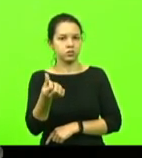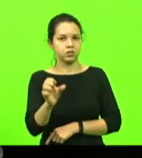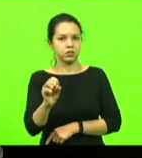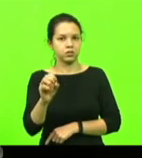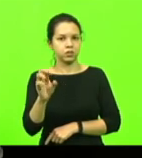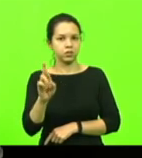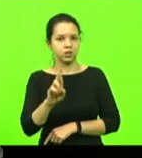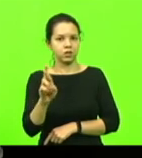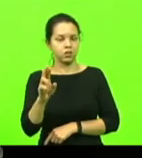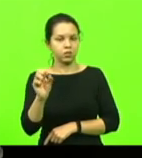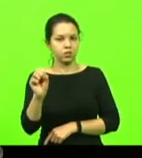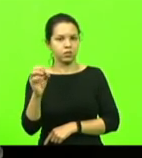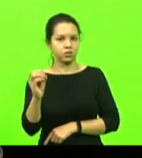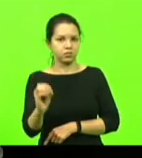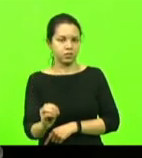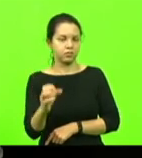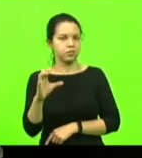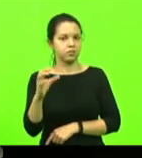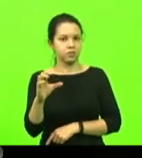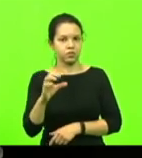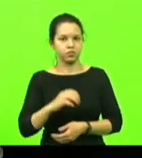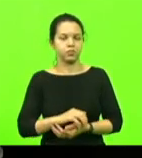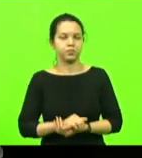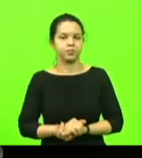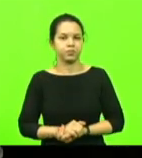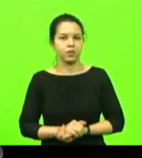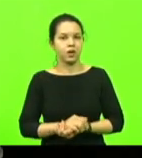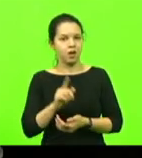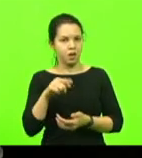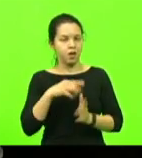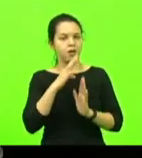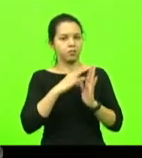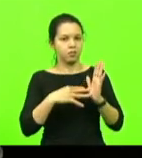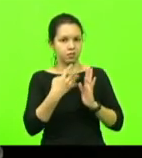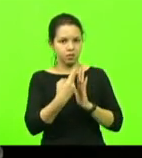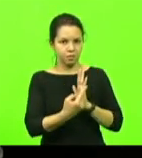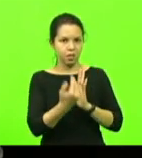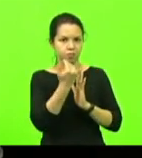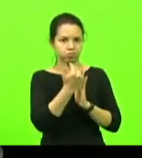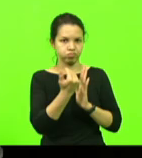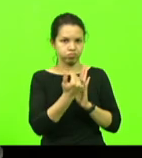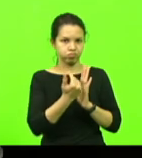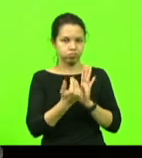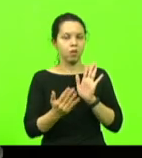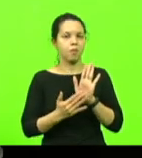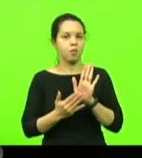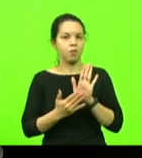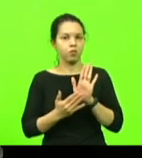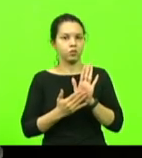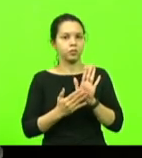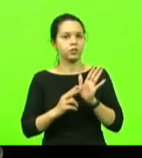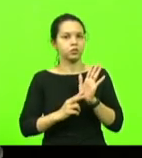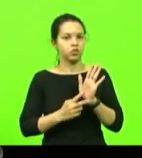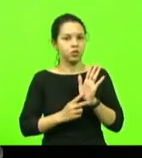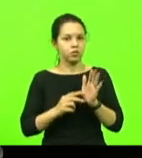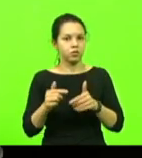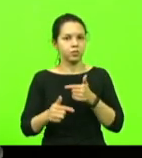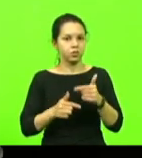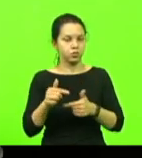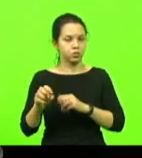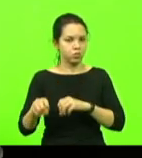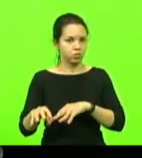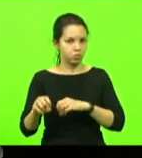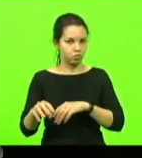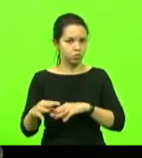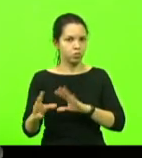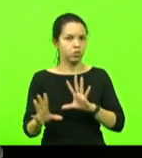R$ 8.875,80. Essa é a tabela proposta inicialmente pelo Sindicato dos Trabalhadores em Educação, que está anexa